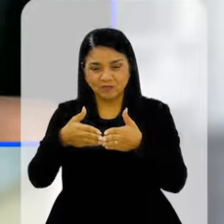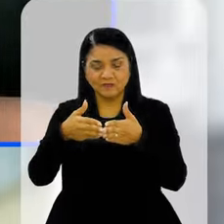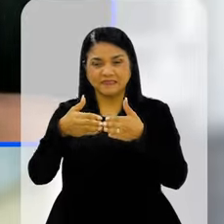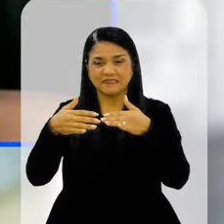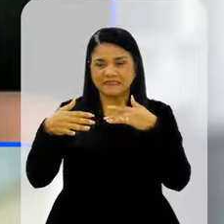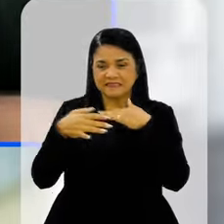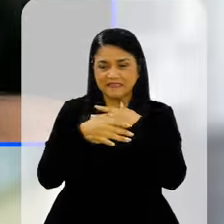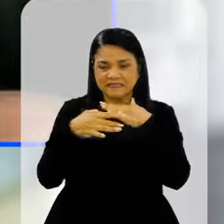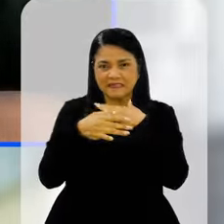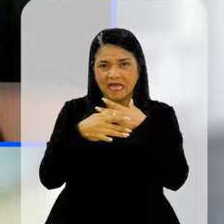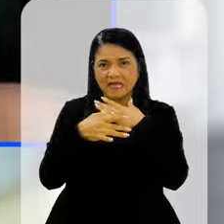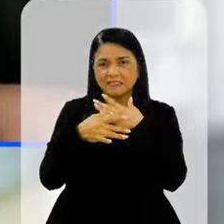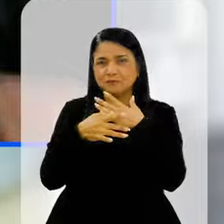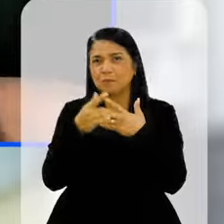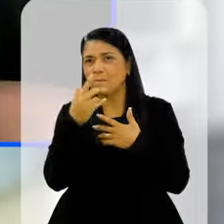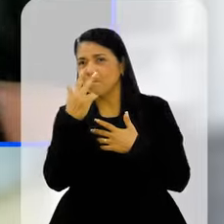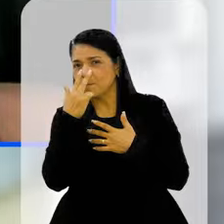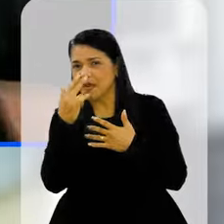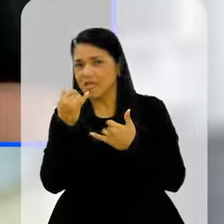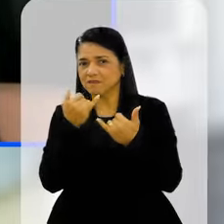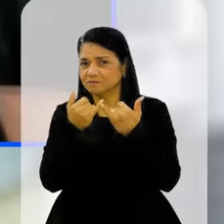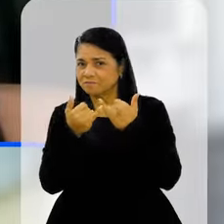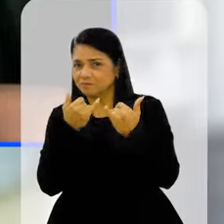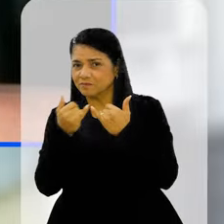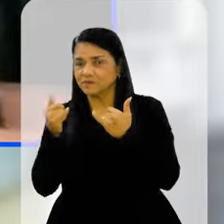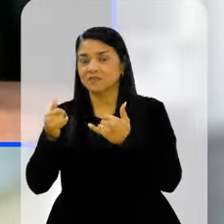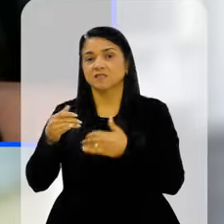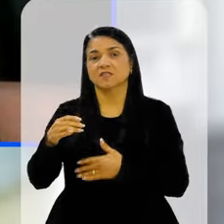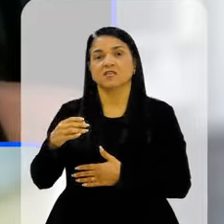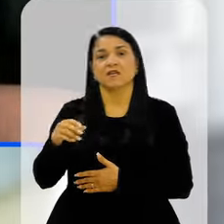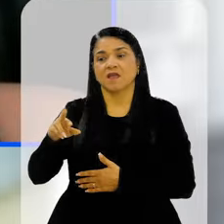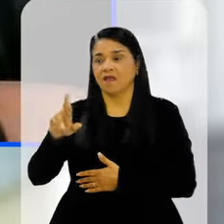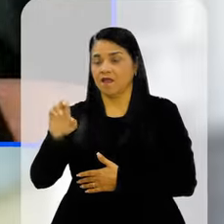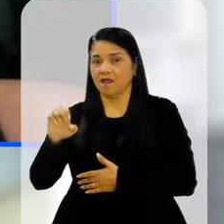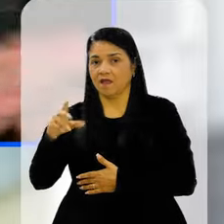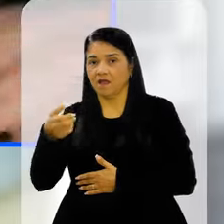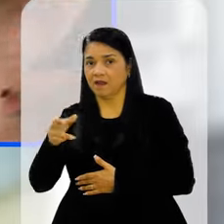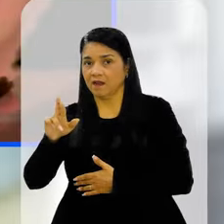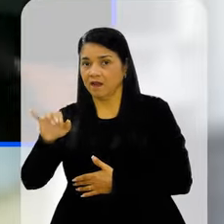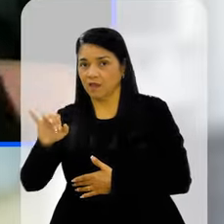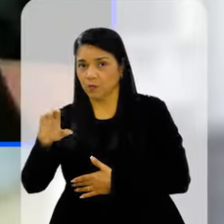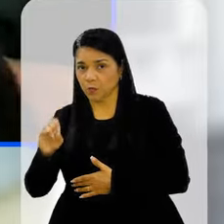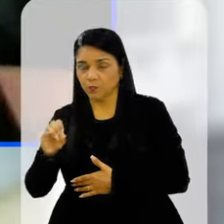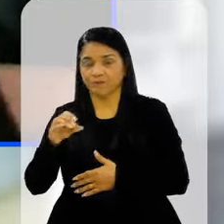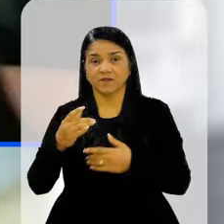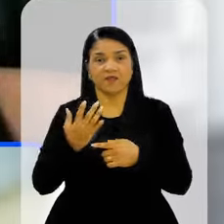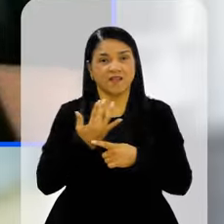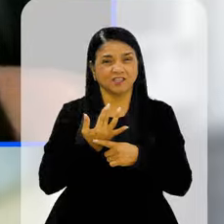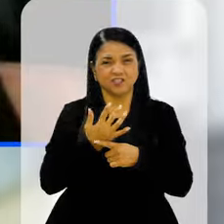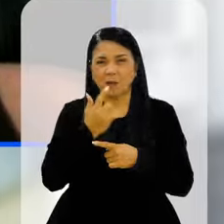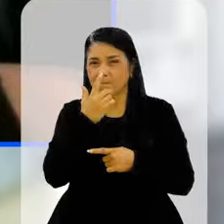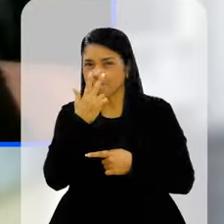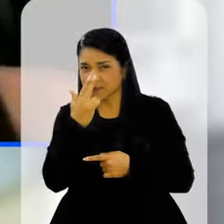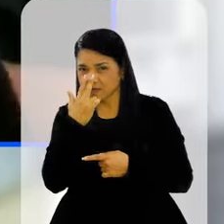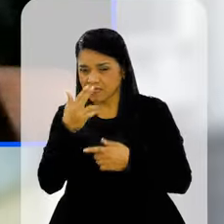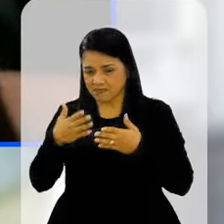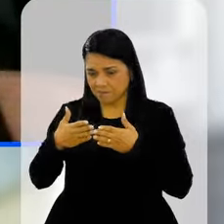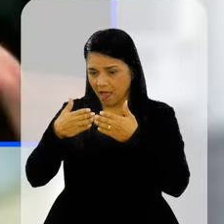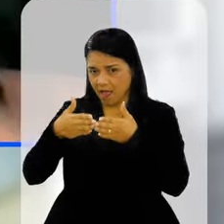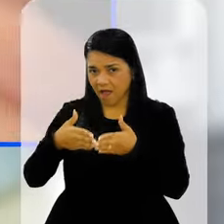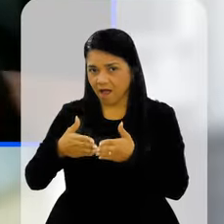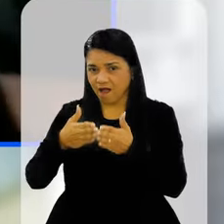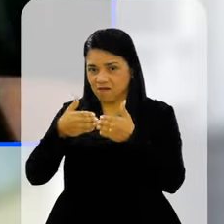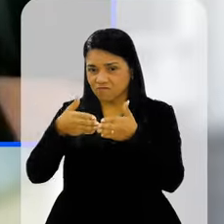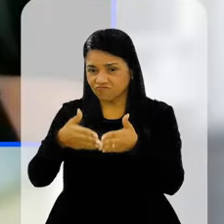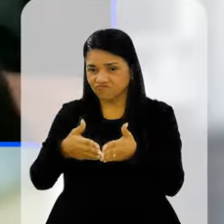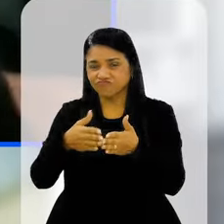é como se você estivesse no Recreio, em Caxias, e você passasse com um barco na cidade. Então, quando a gente começou a passar com um barco para fazer resgate, no primeiro dia a gente já